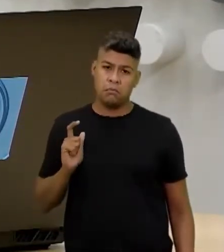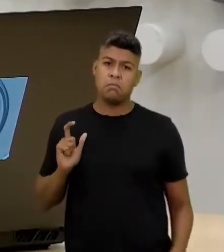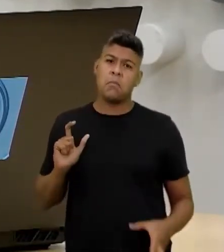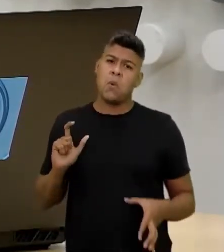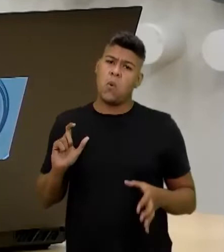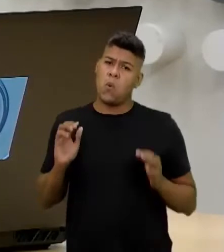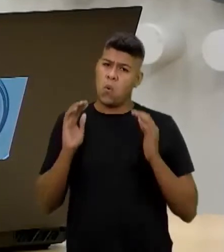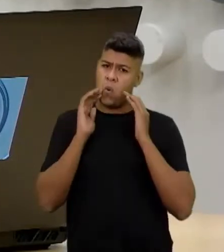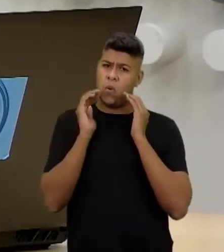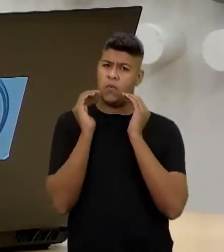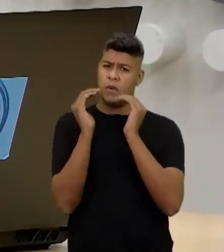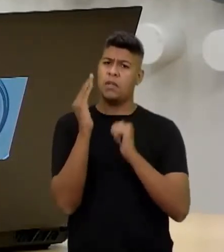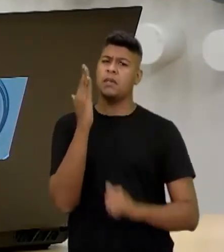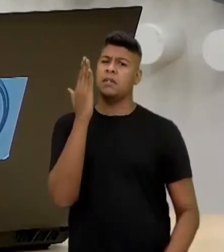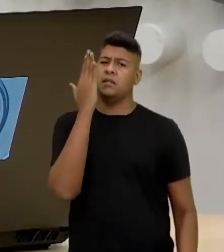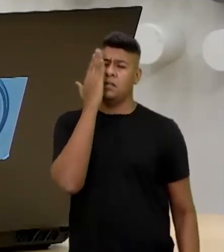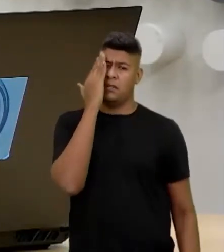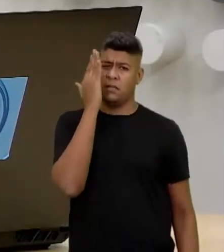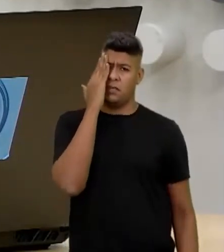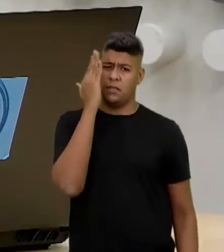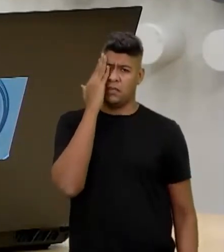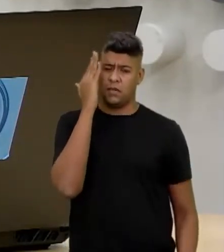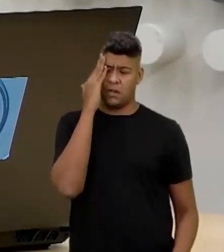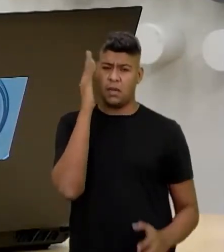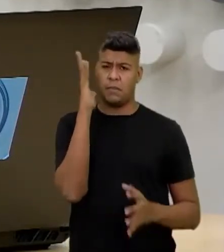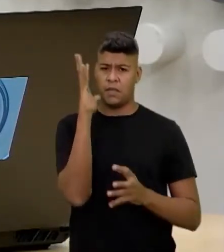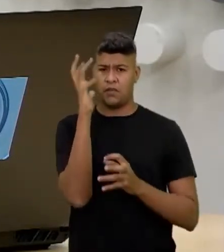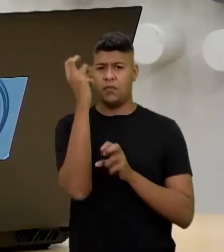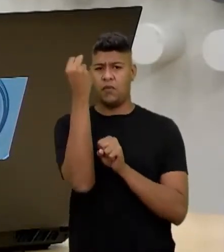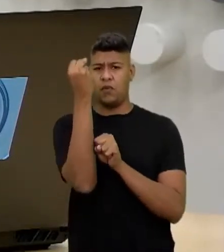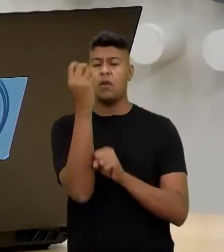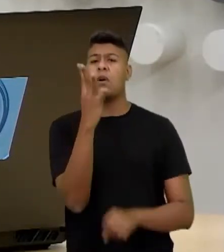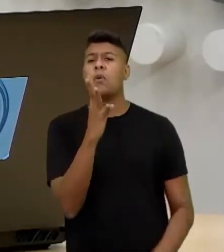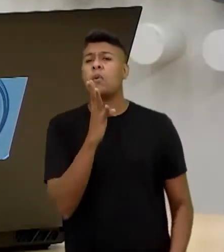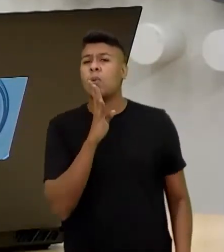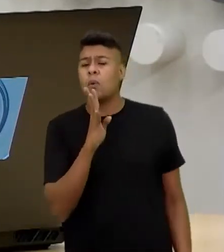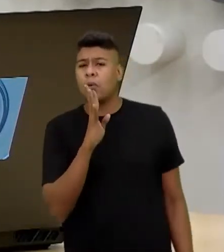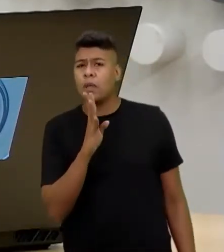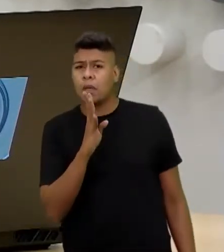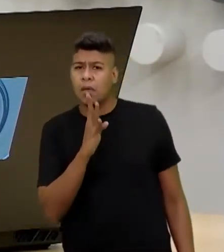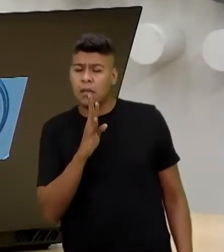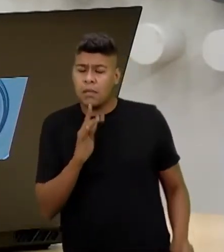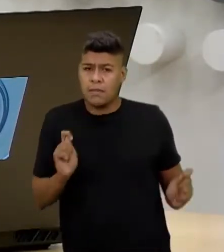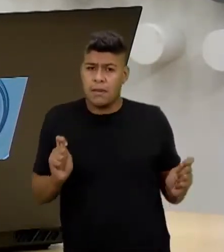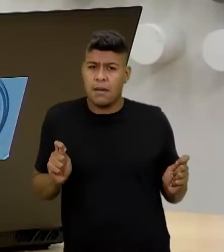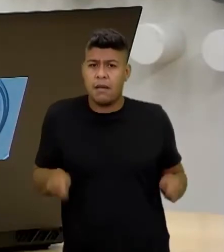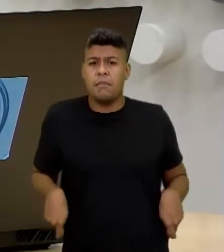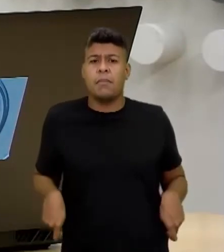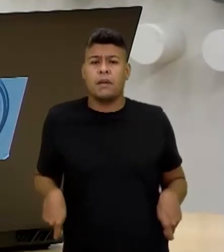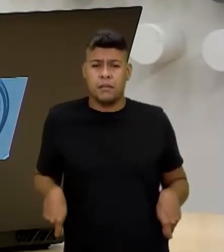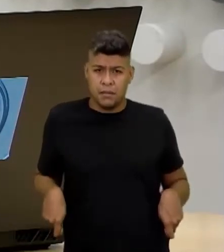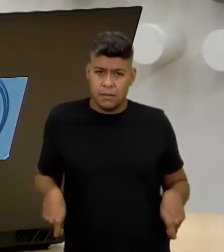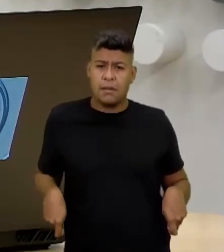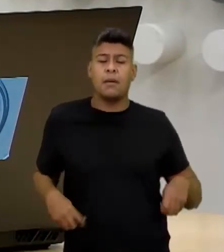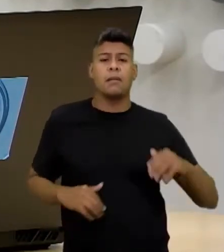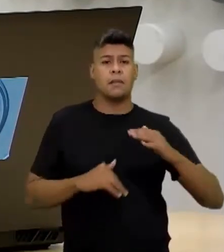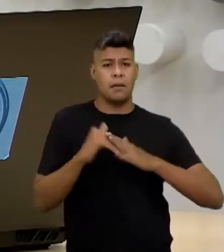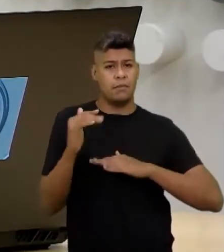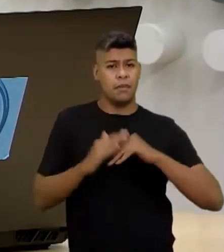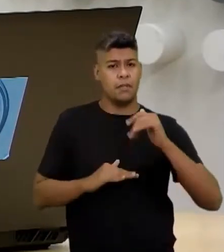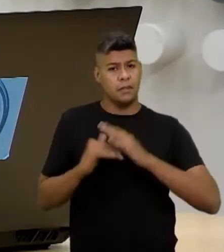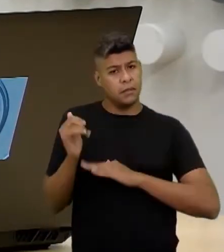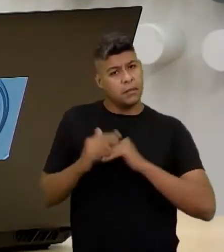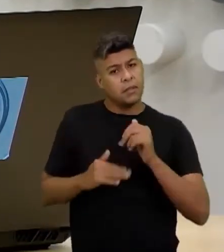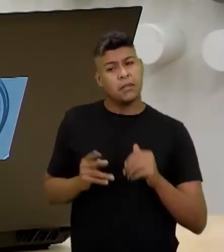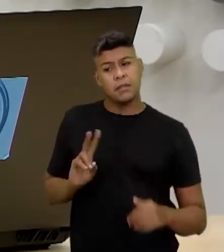confiante sabedor de suas forças conhecedor de suas capacidades de suas habilidades e